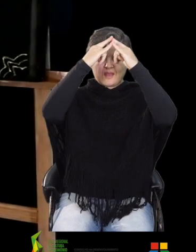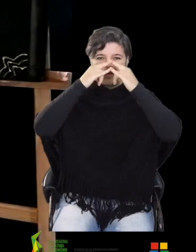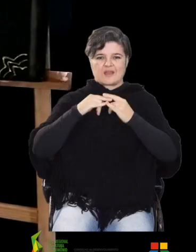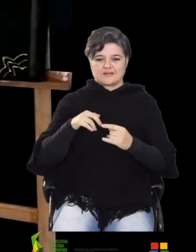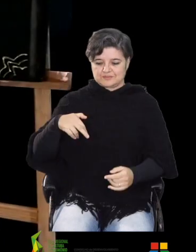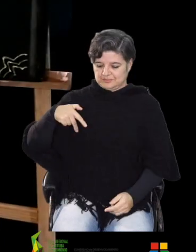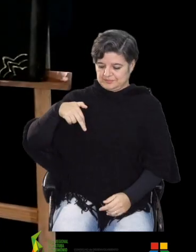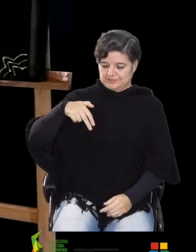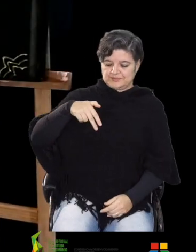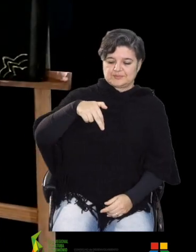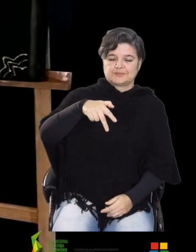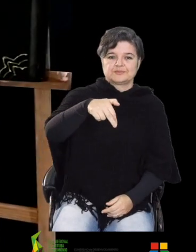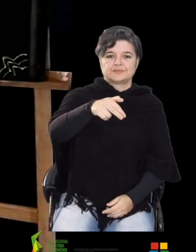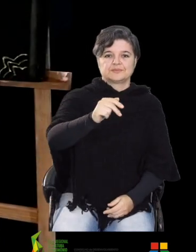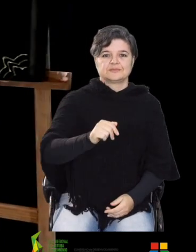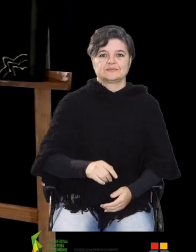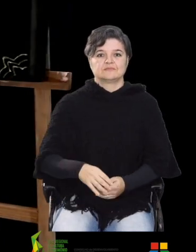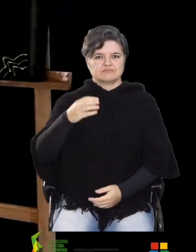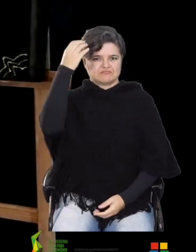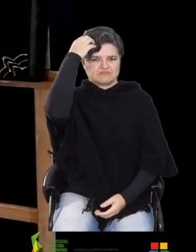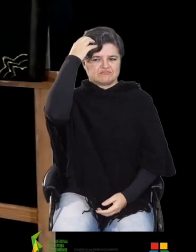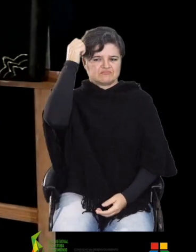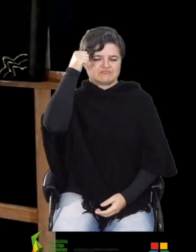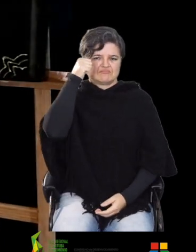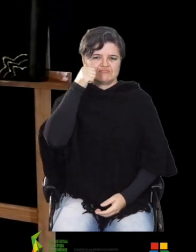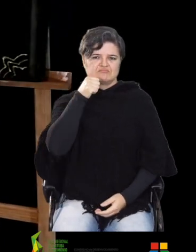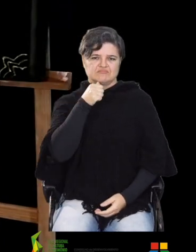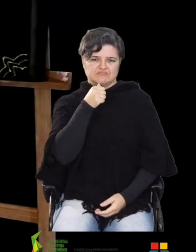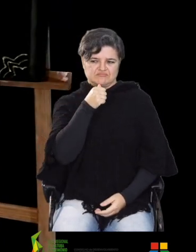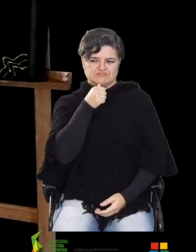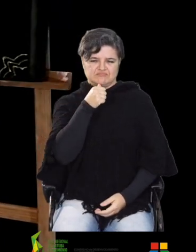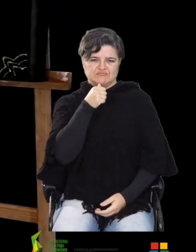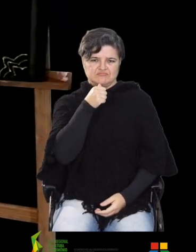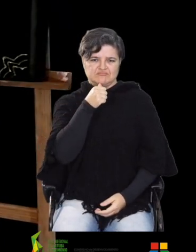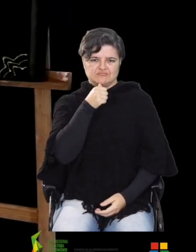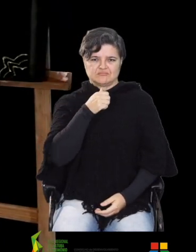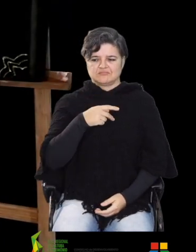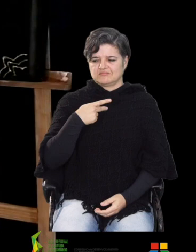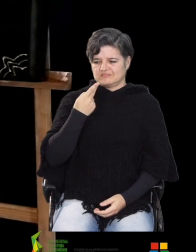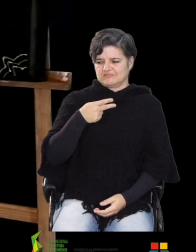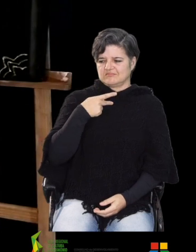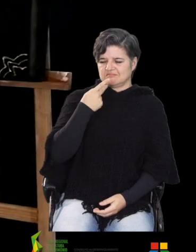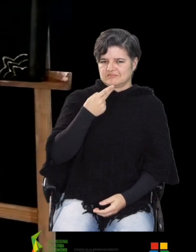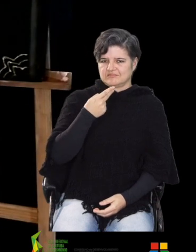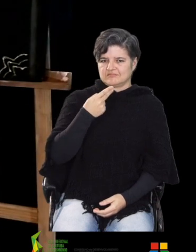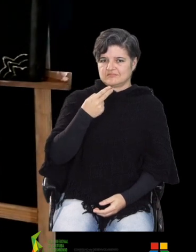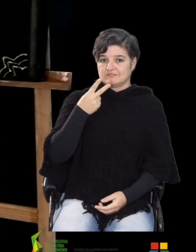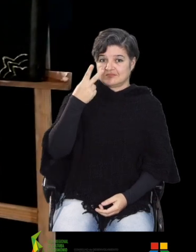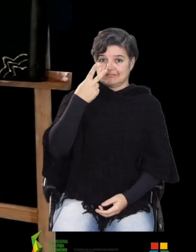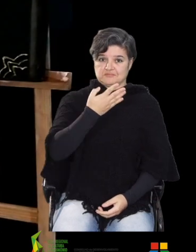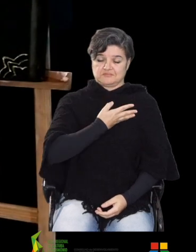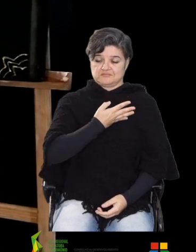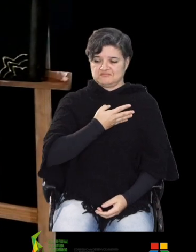pudessem passar a rainha a rainha foi falar